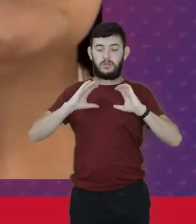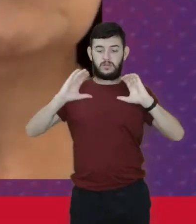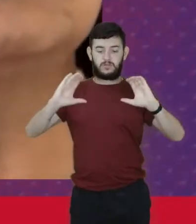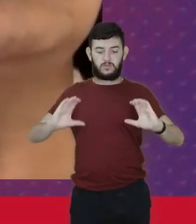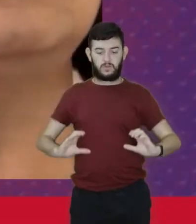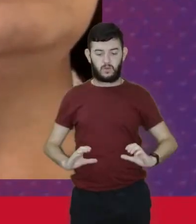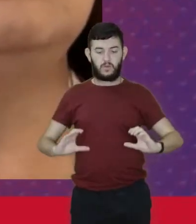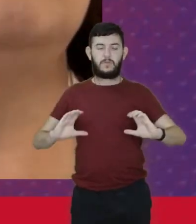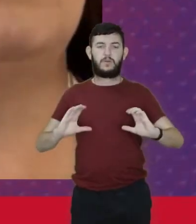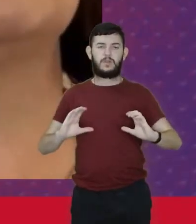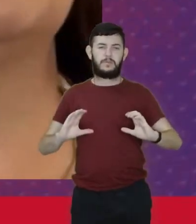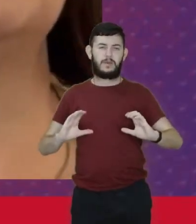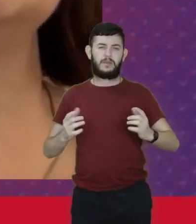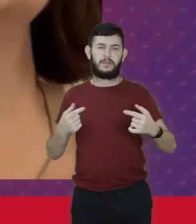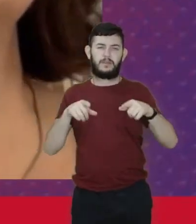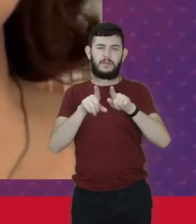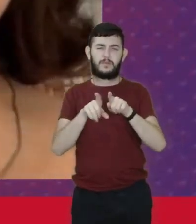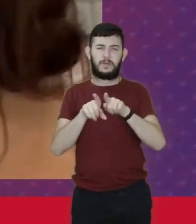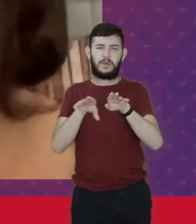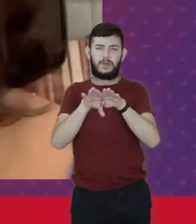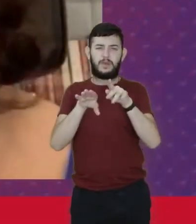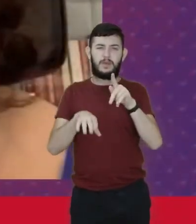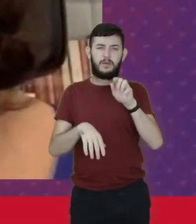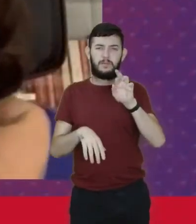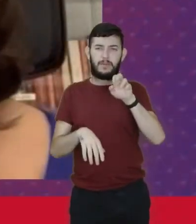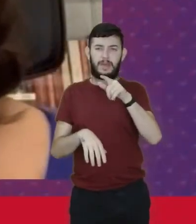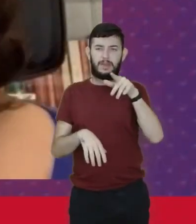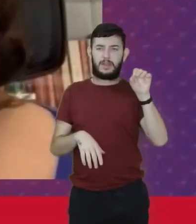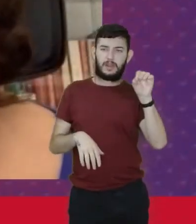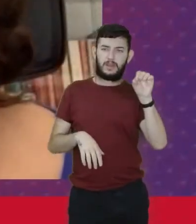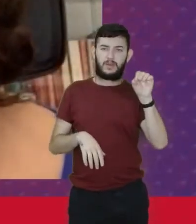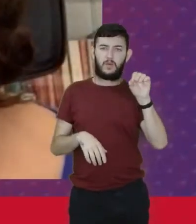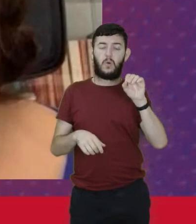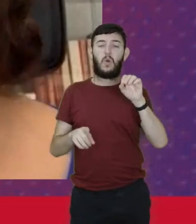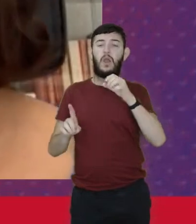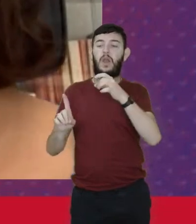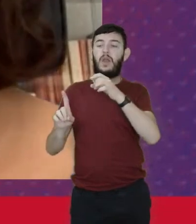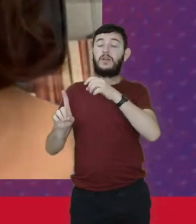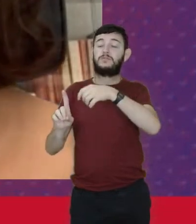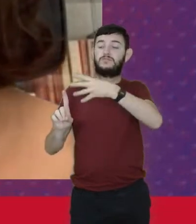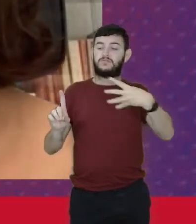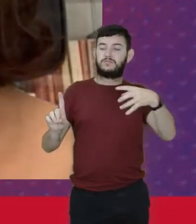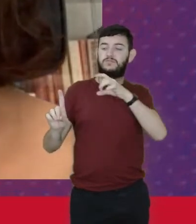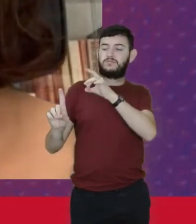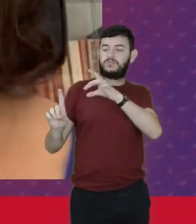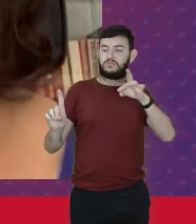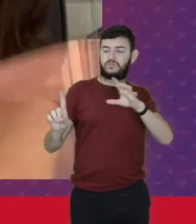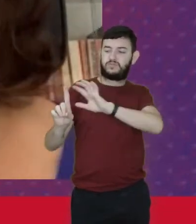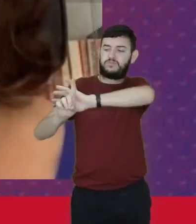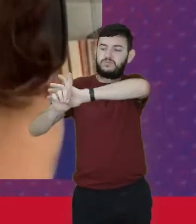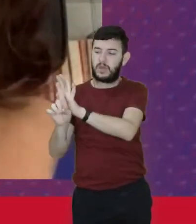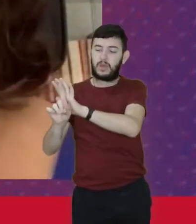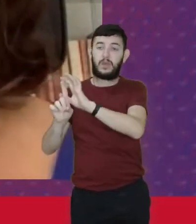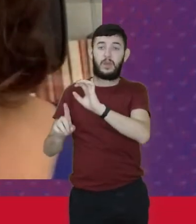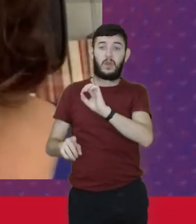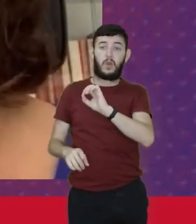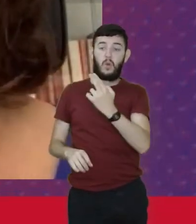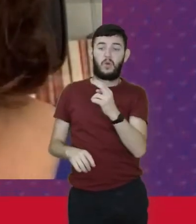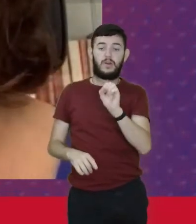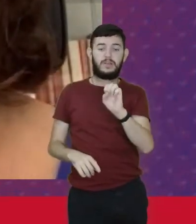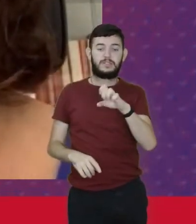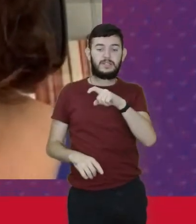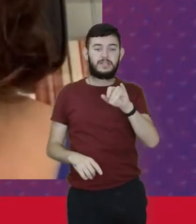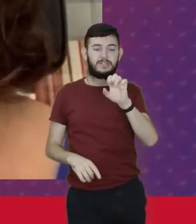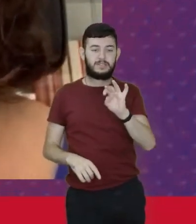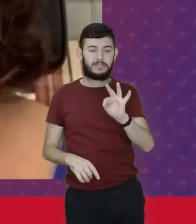comportamentos e padrões sexistas e homofóbicos. Por isso é importante que